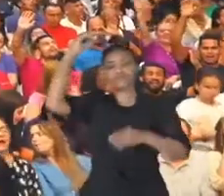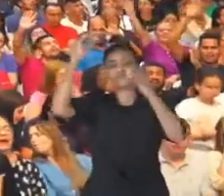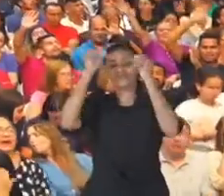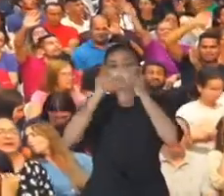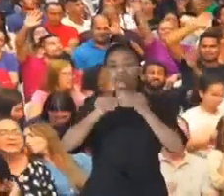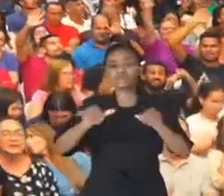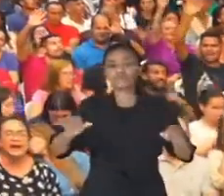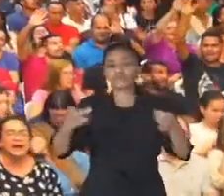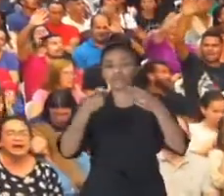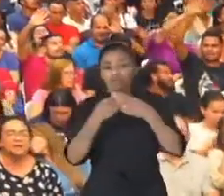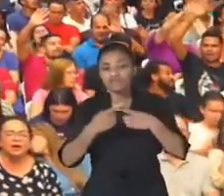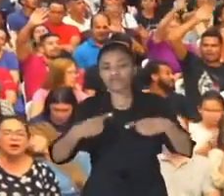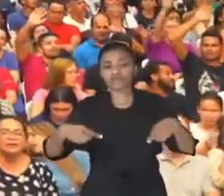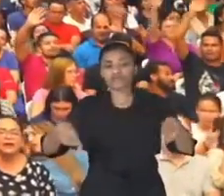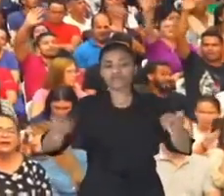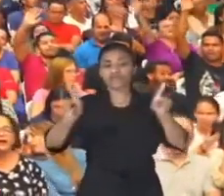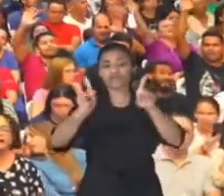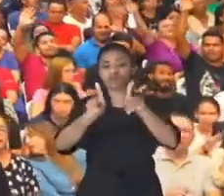rei está